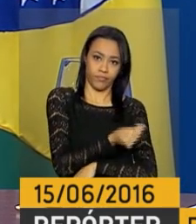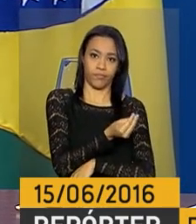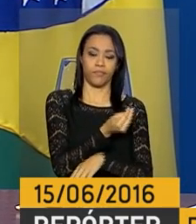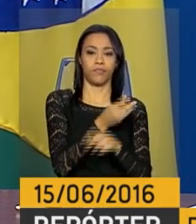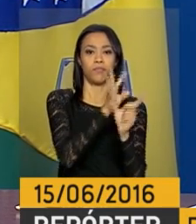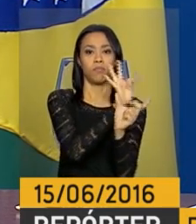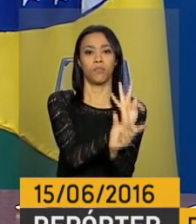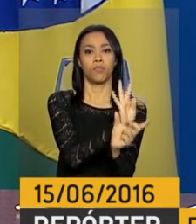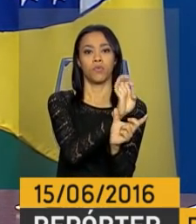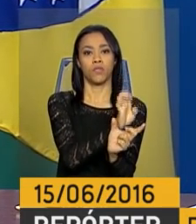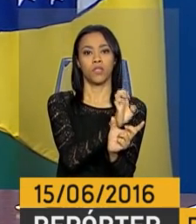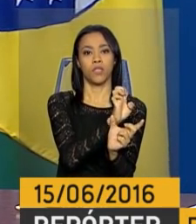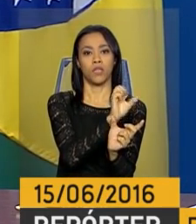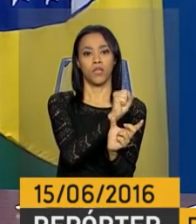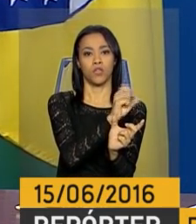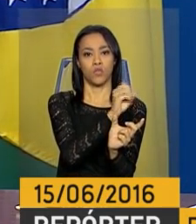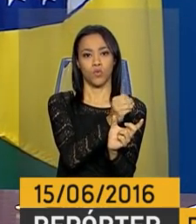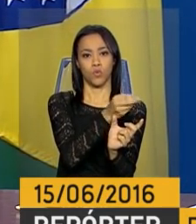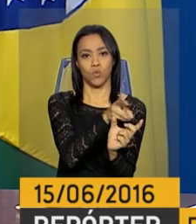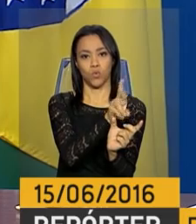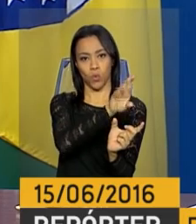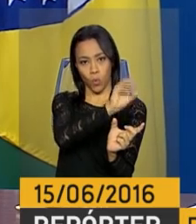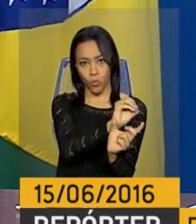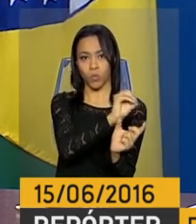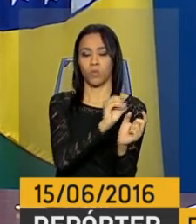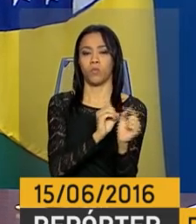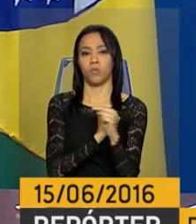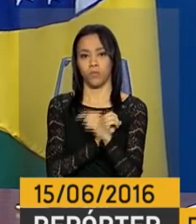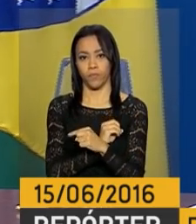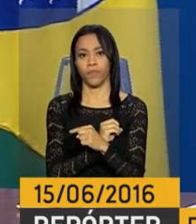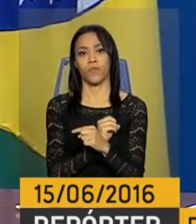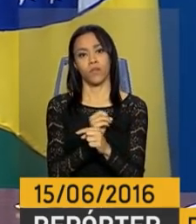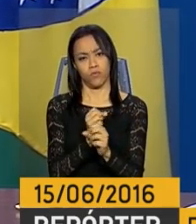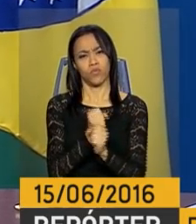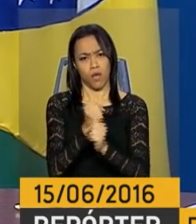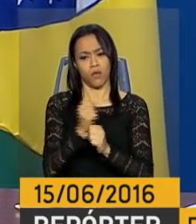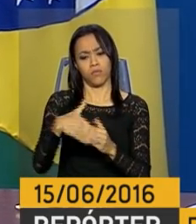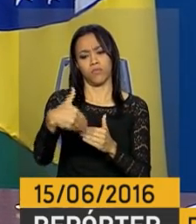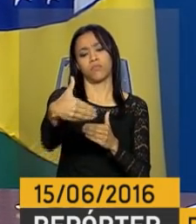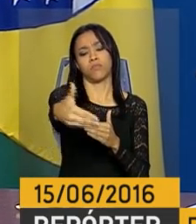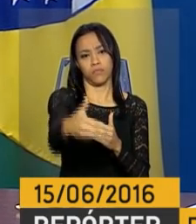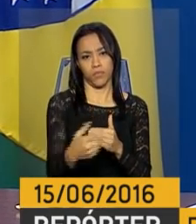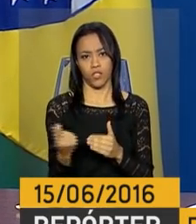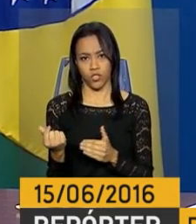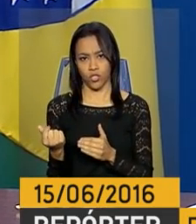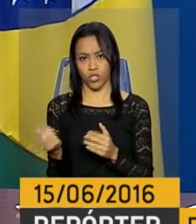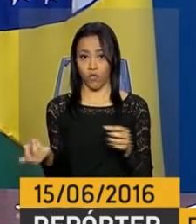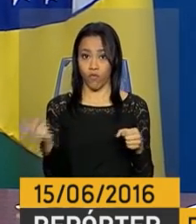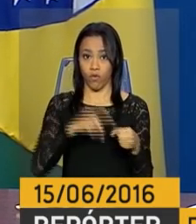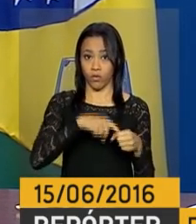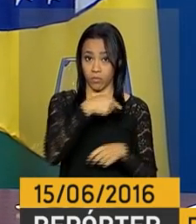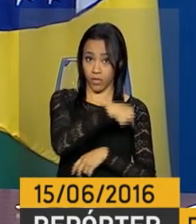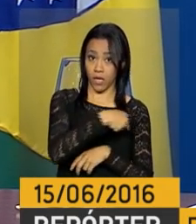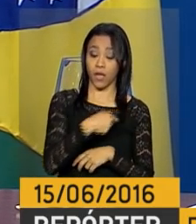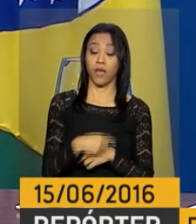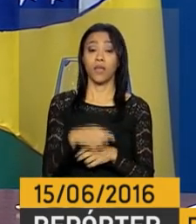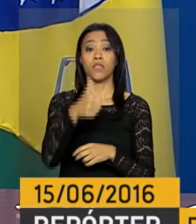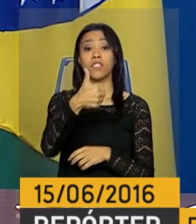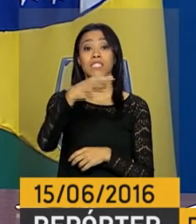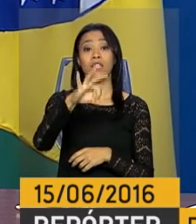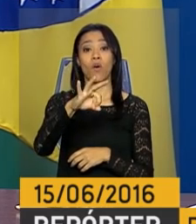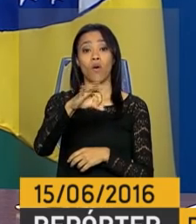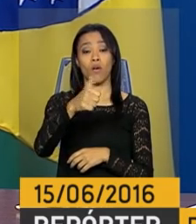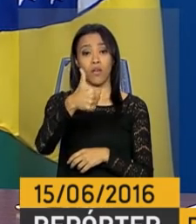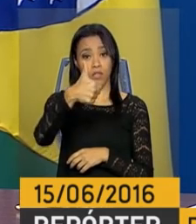ele não é necessário neste momento, nos próximos anos, eh, de 19% do